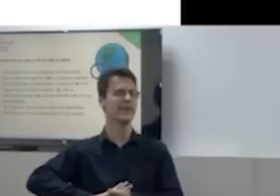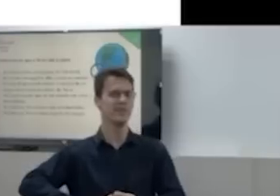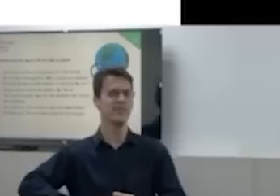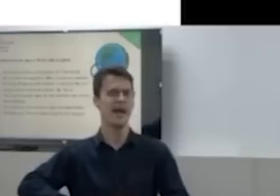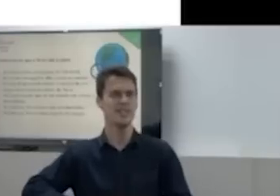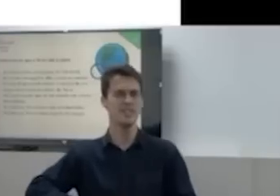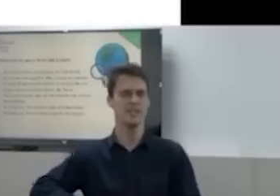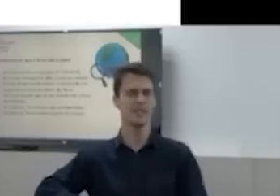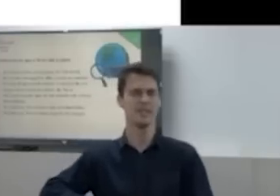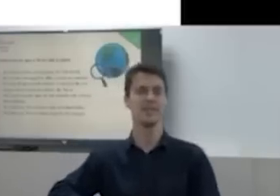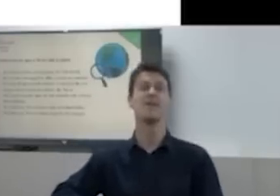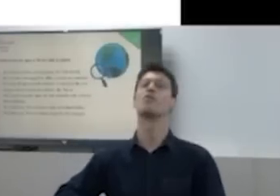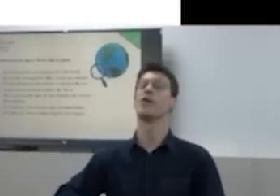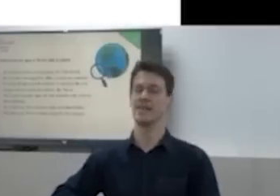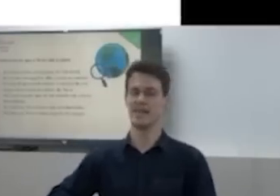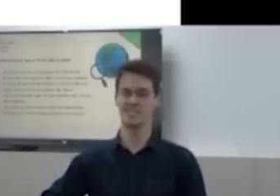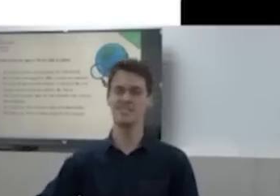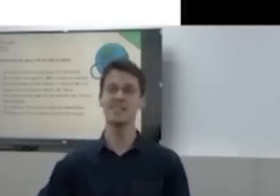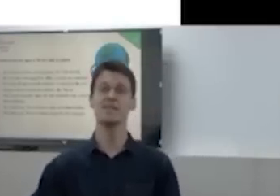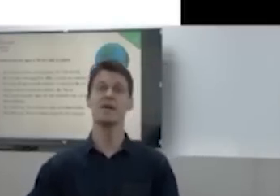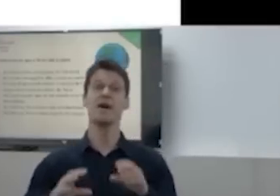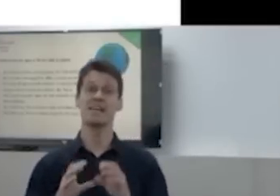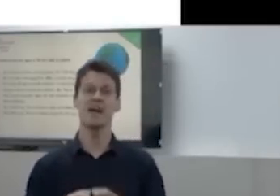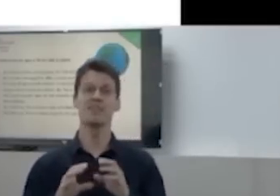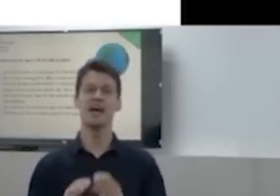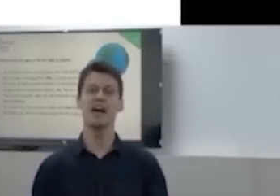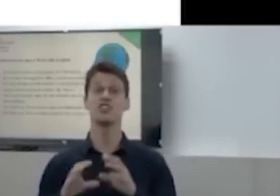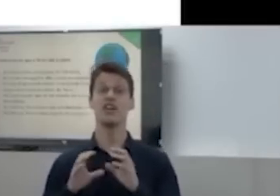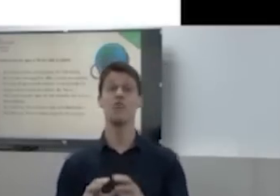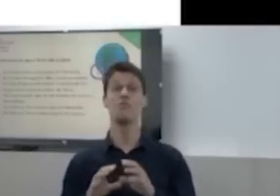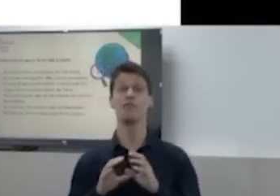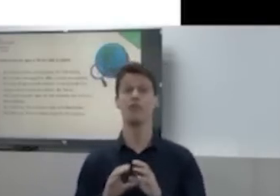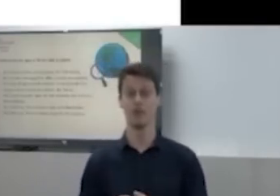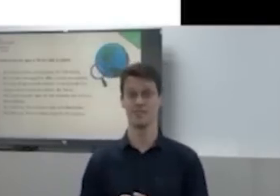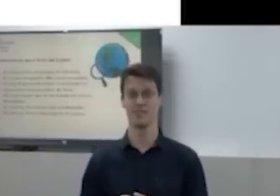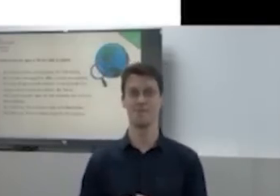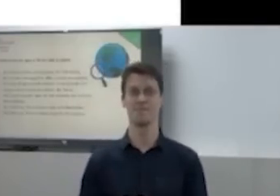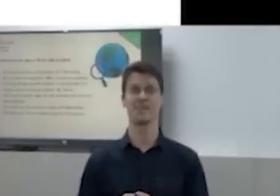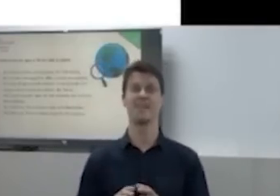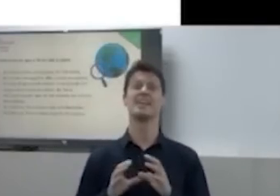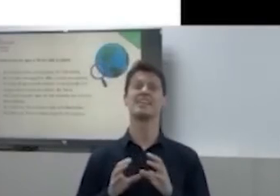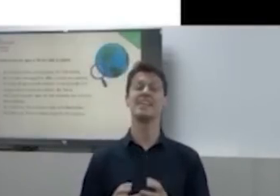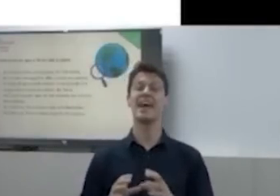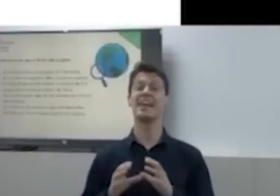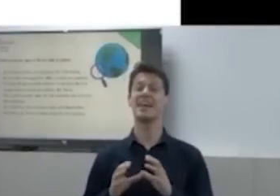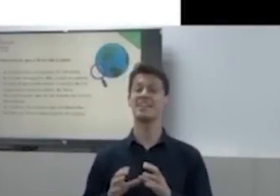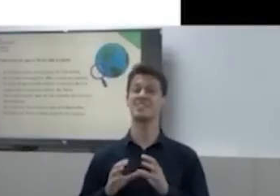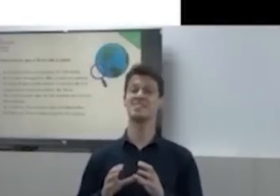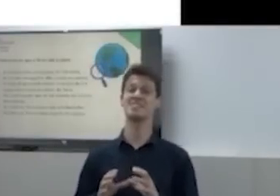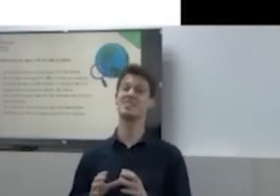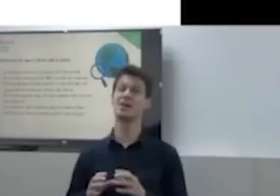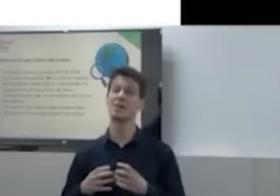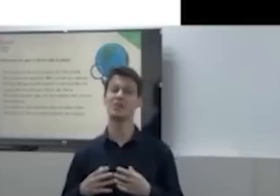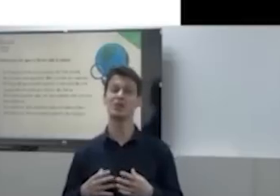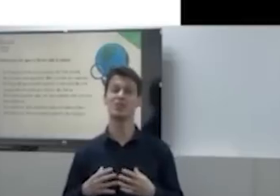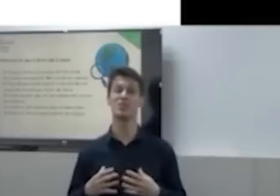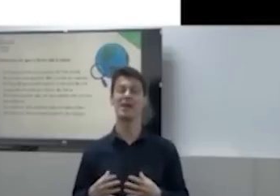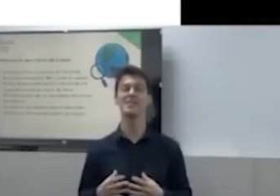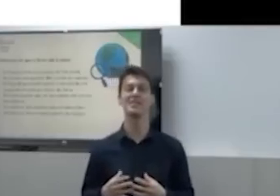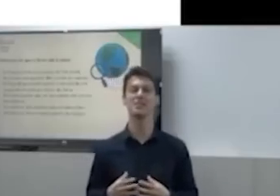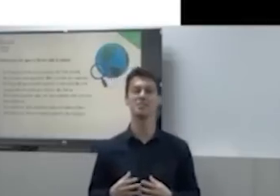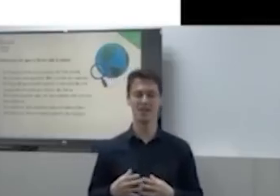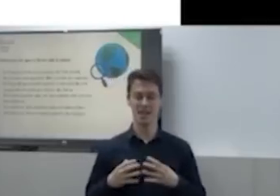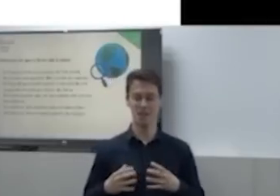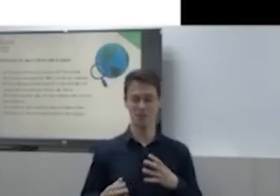essa moça, a dona Gravidade. Conhece sim. Gravidade é uma força que ela é exercida